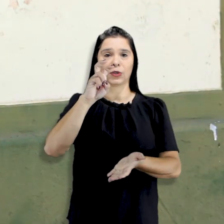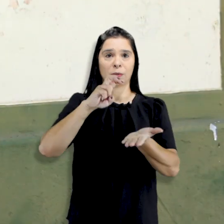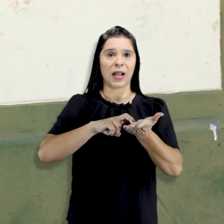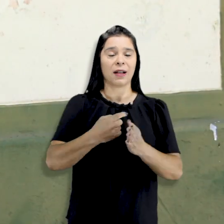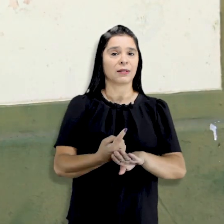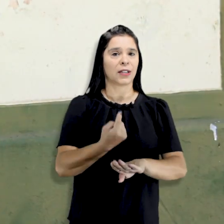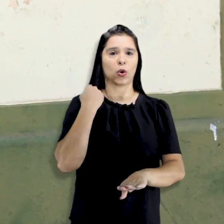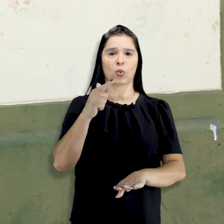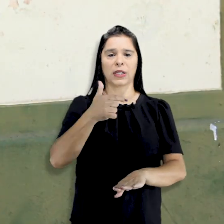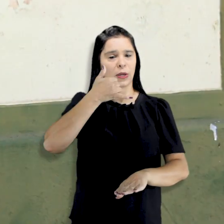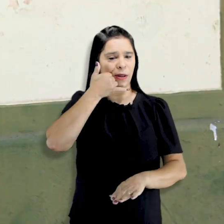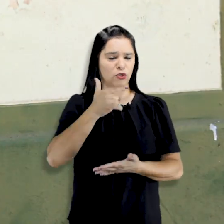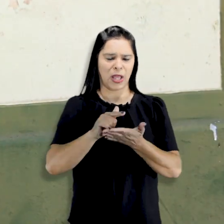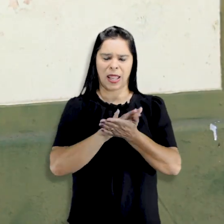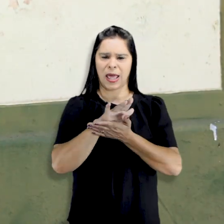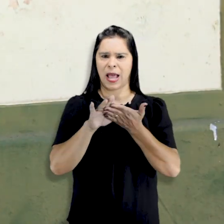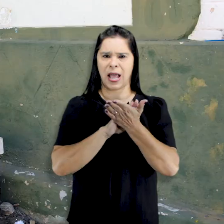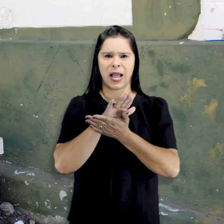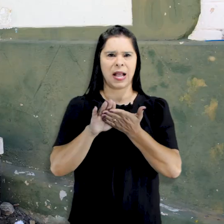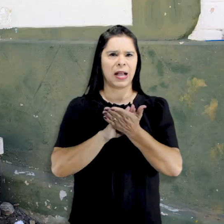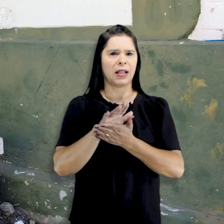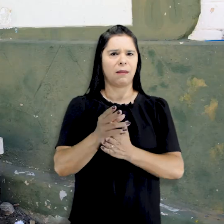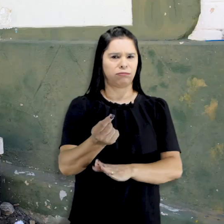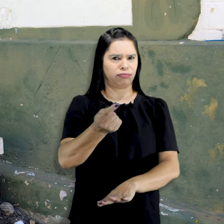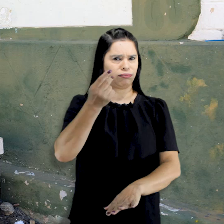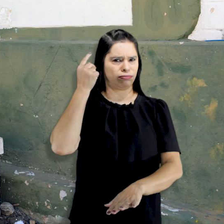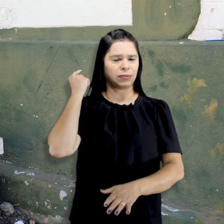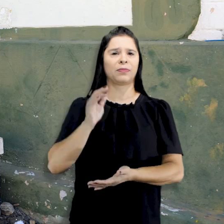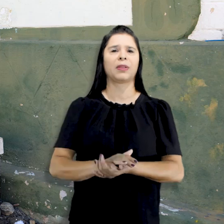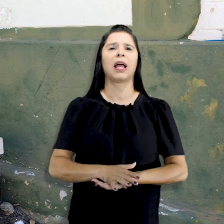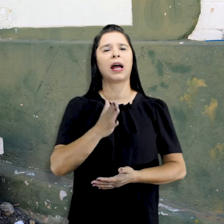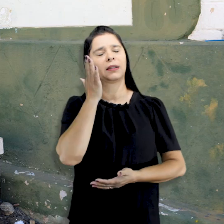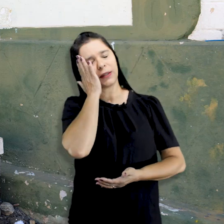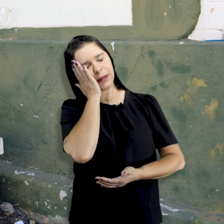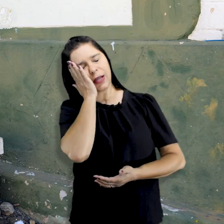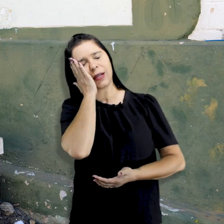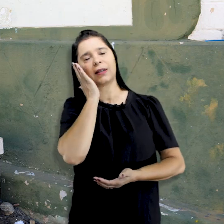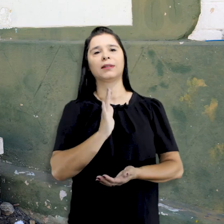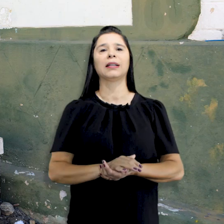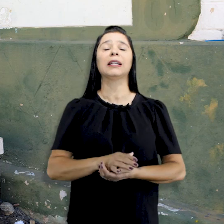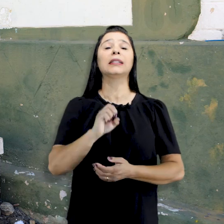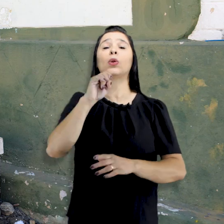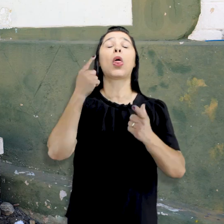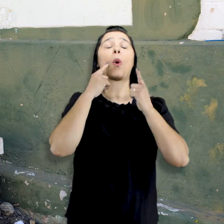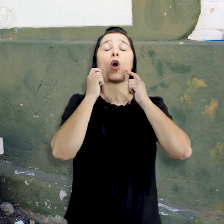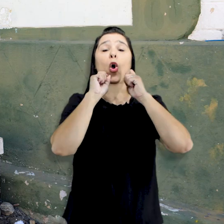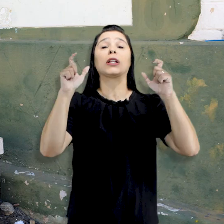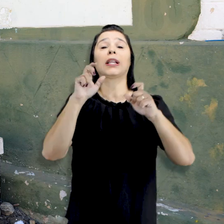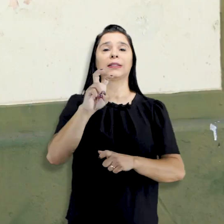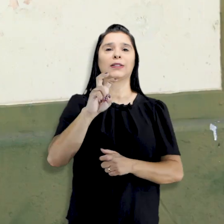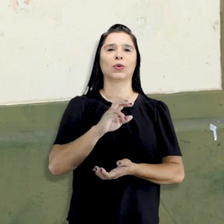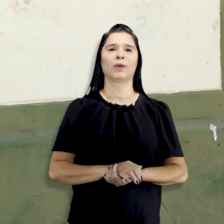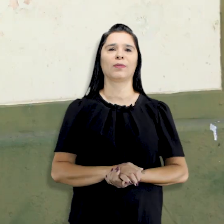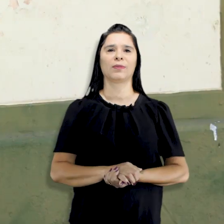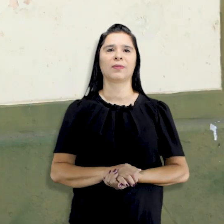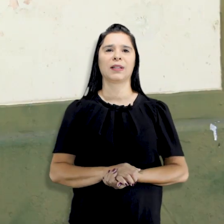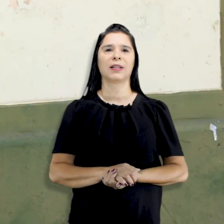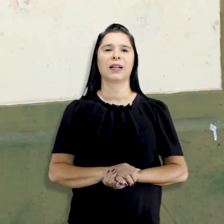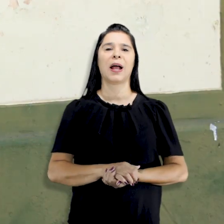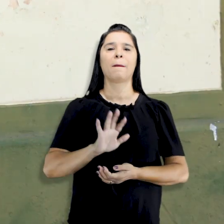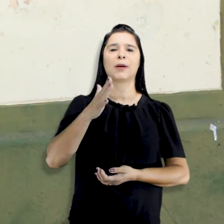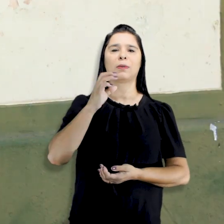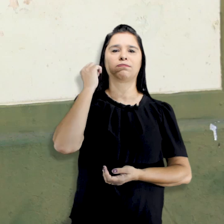celular, não tinha essas coisas, que eu sou muito antigamente, né? Aí eu deitei pensando, gente, se eu não acordar às 5, né? O que aconteceu? De madrugada